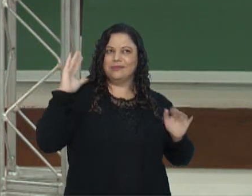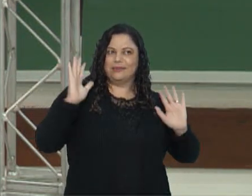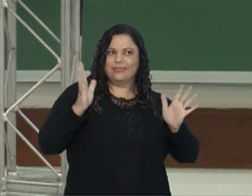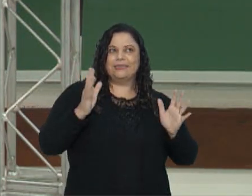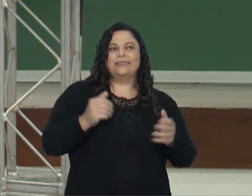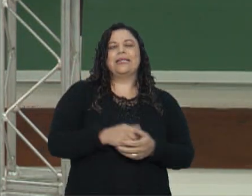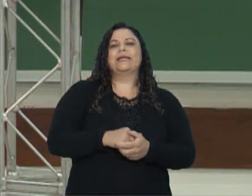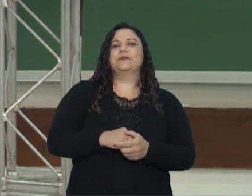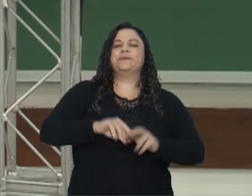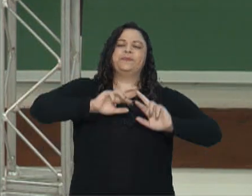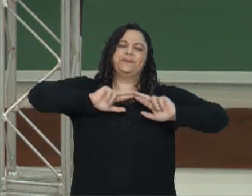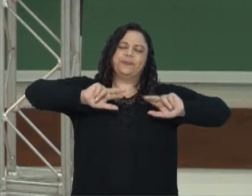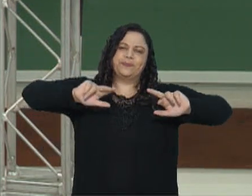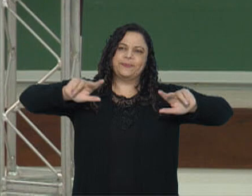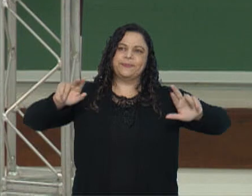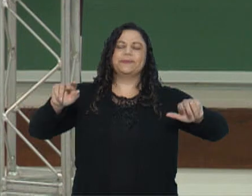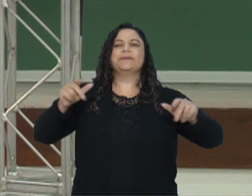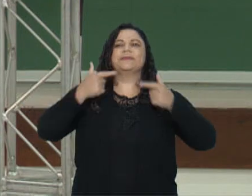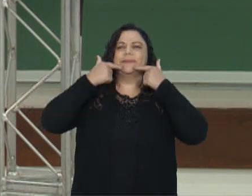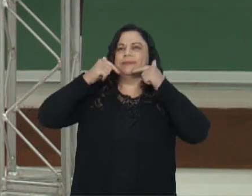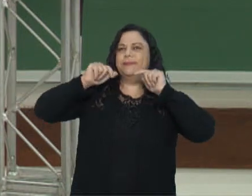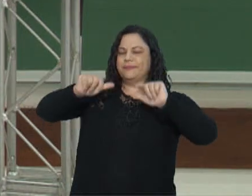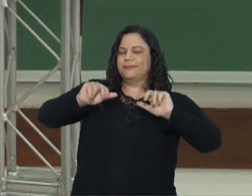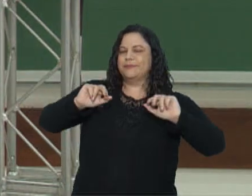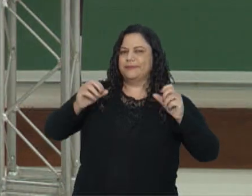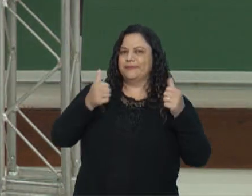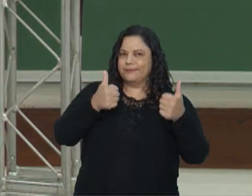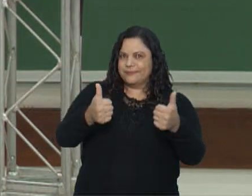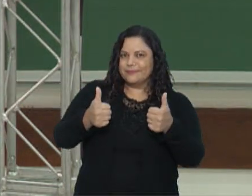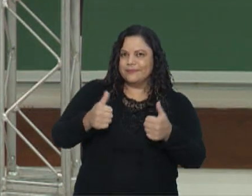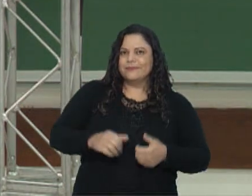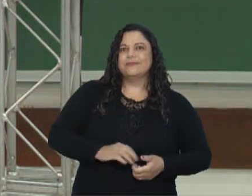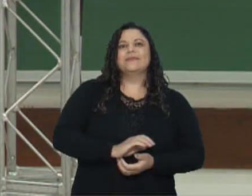a diversidade linguística. De acordo? Pois